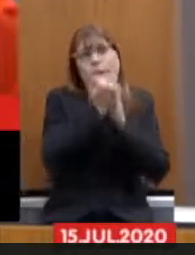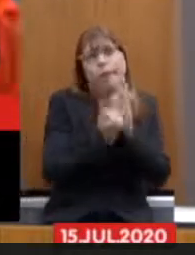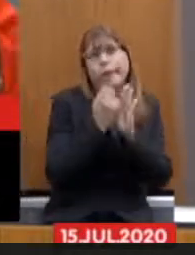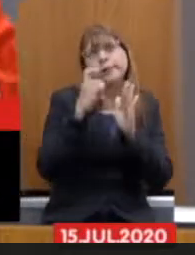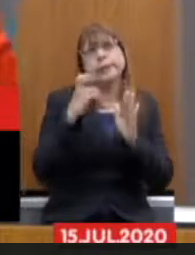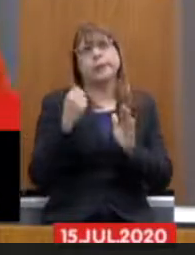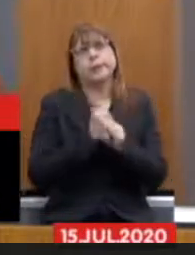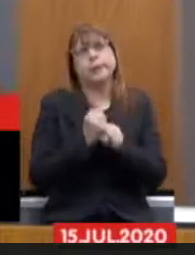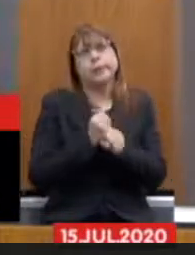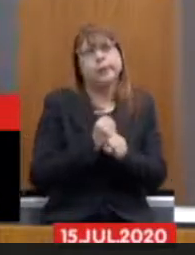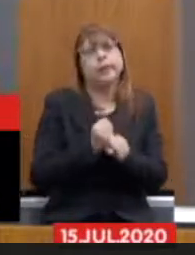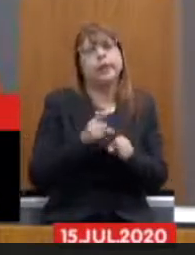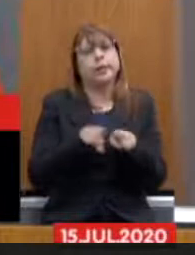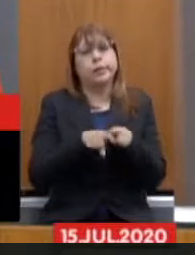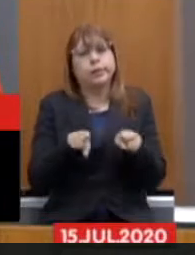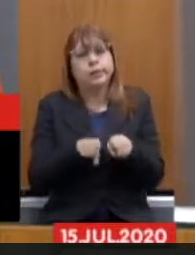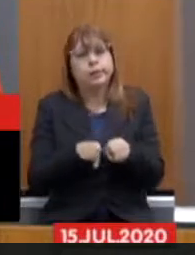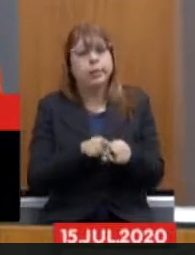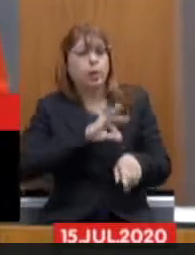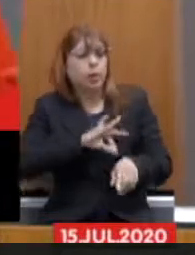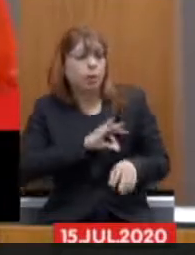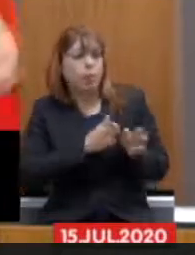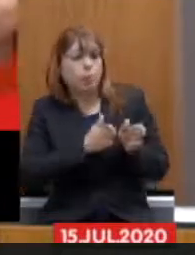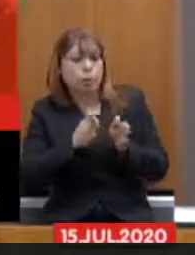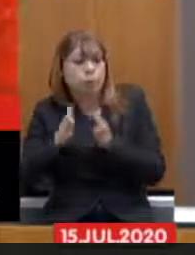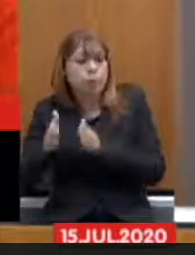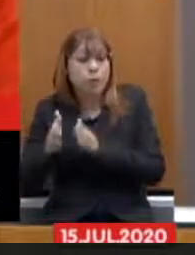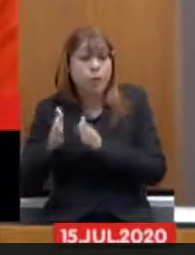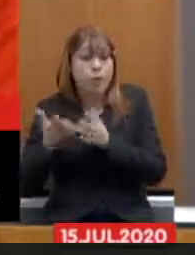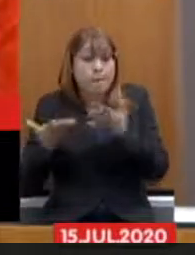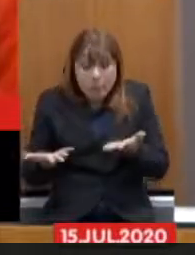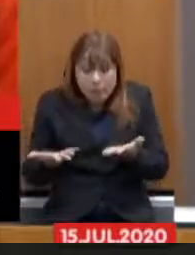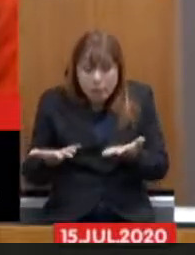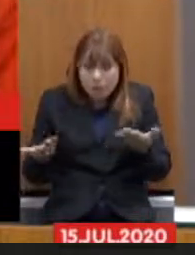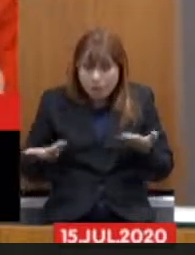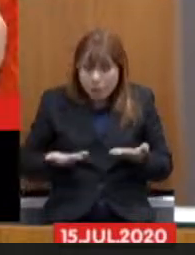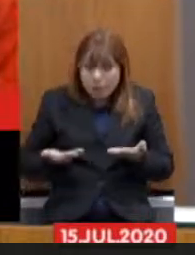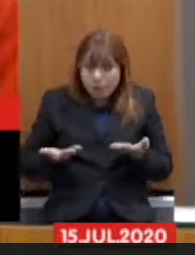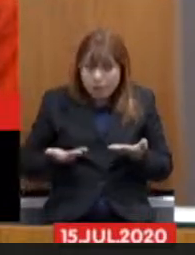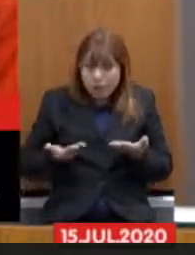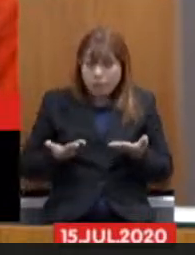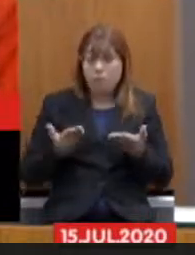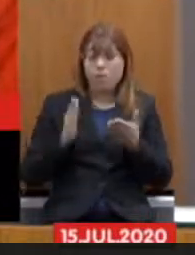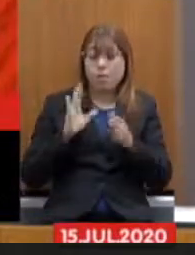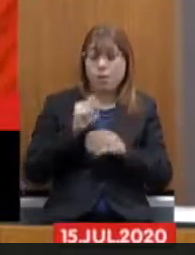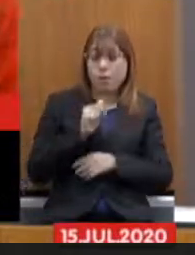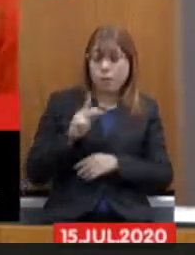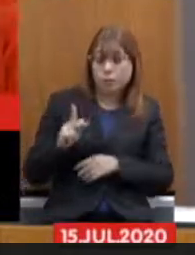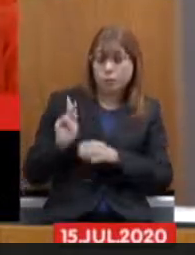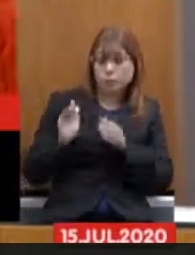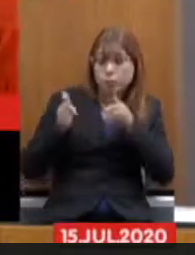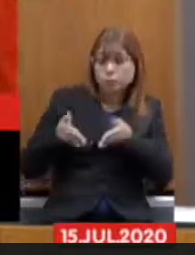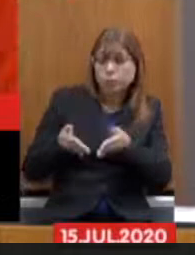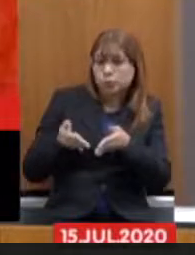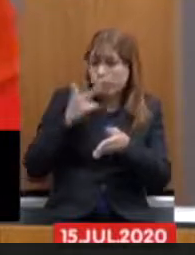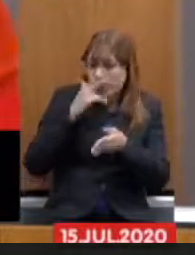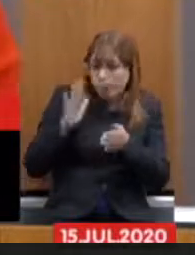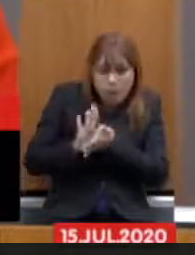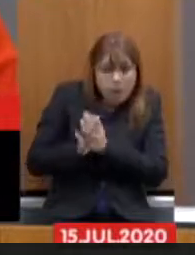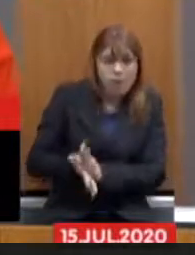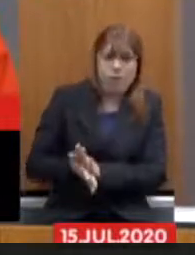anos e tem a integralidade dos seus vencimentos o governo destrói aposentadoria específica quando